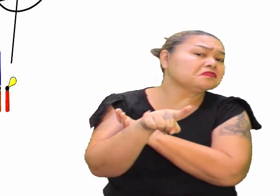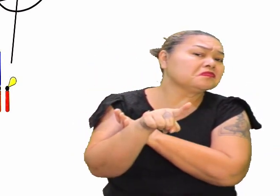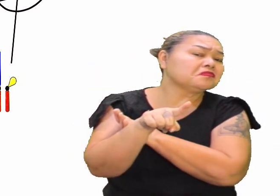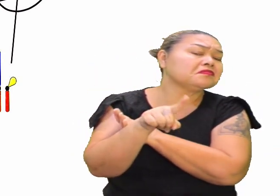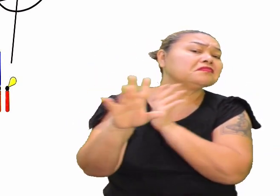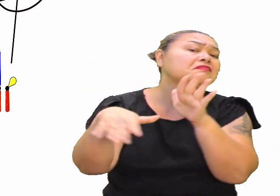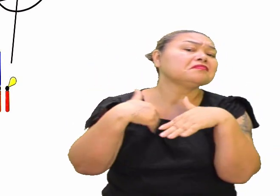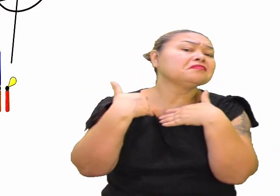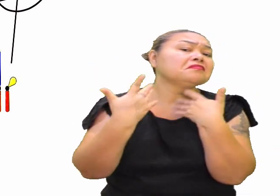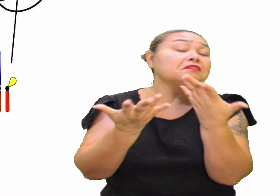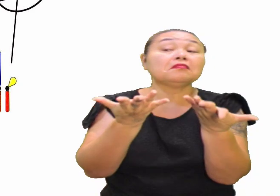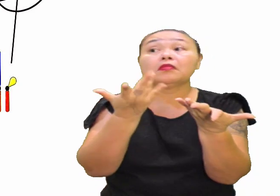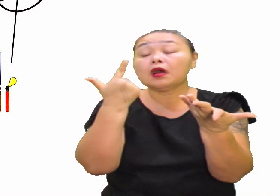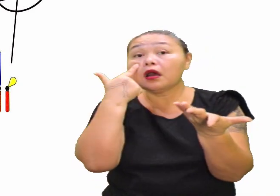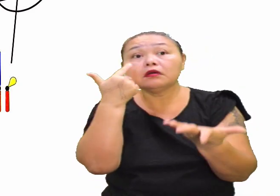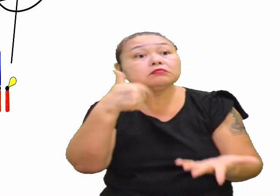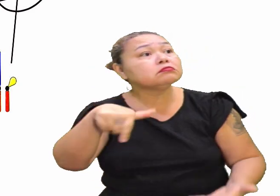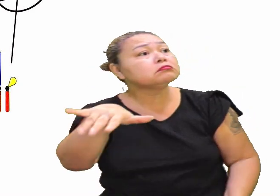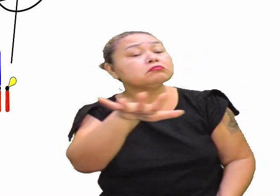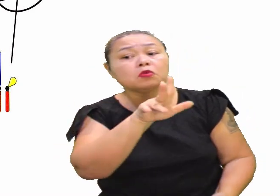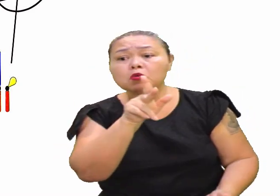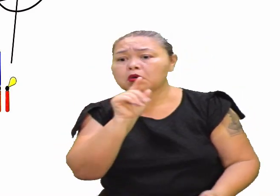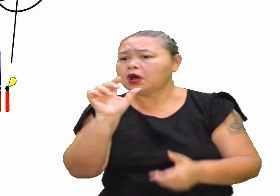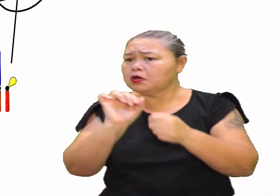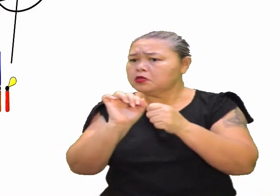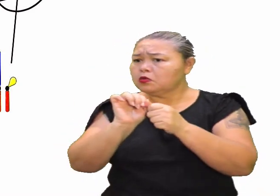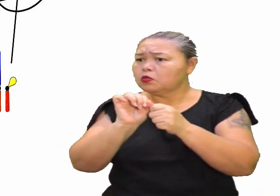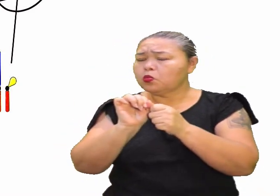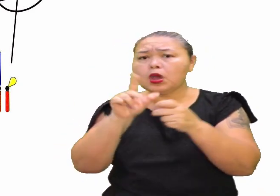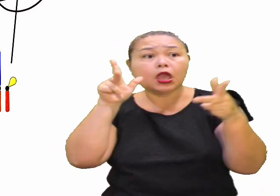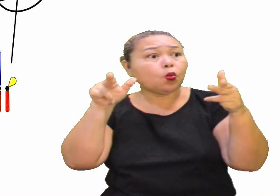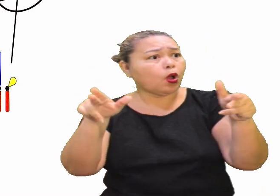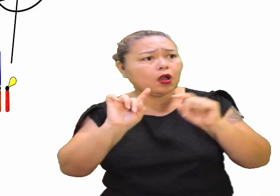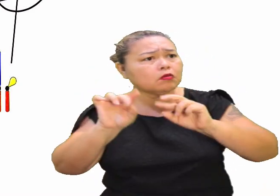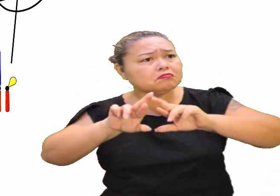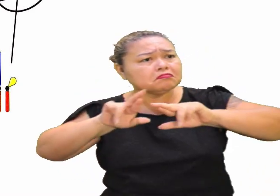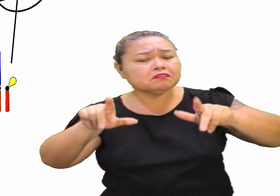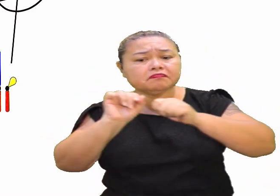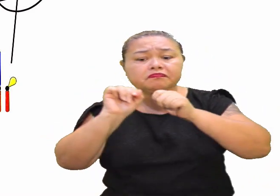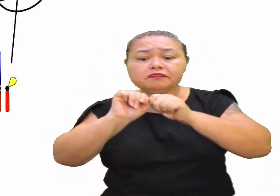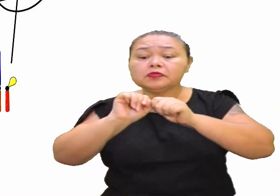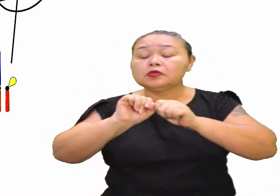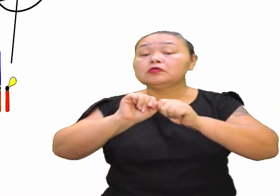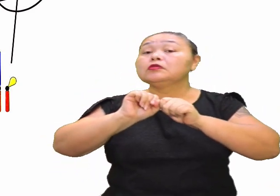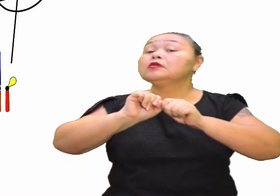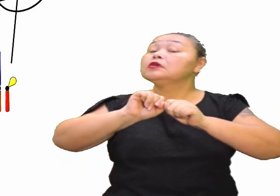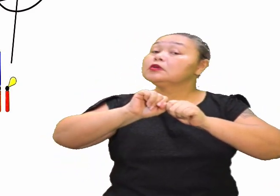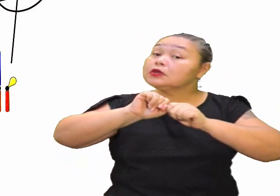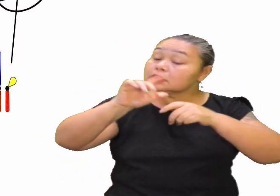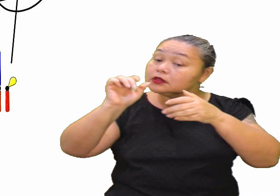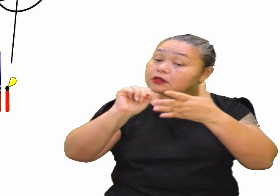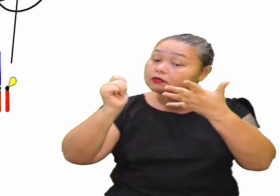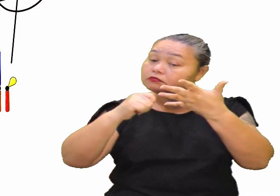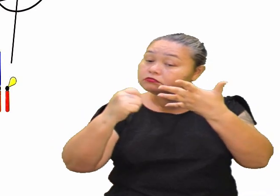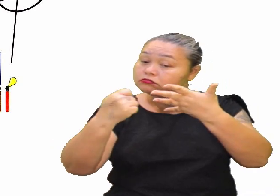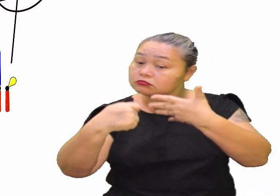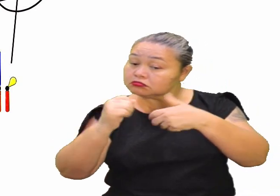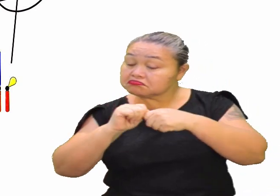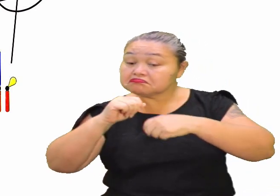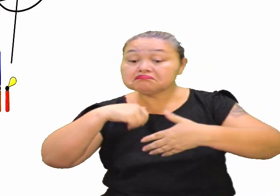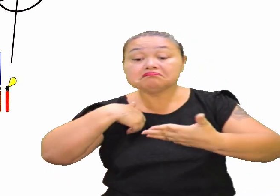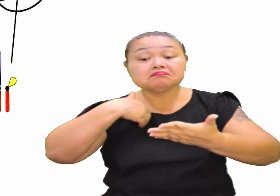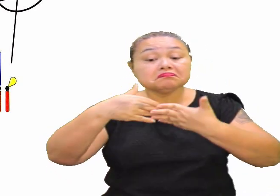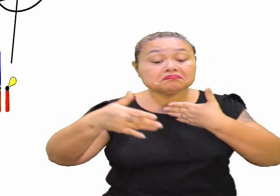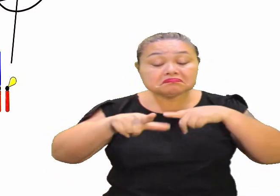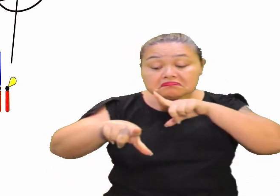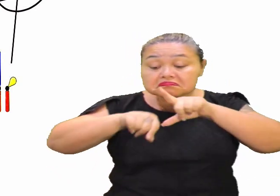probabilidade. Um homem ter intercurso com uma mulher, está provado aqui que é 50% sair